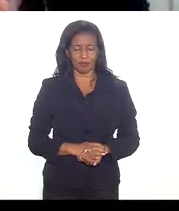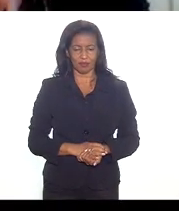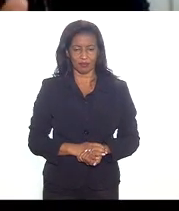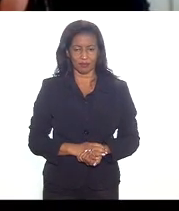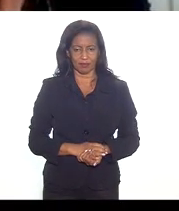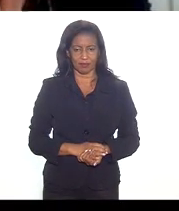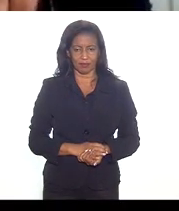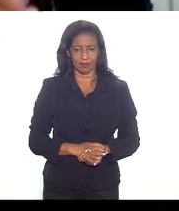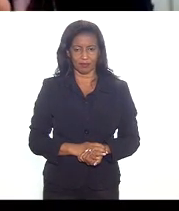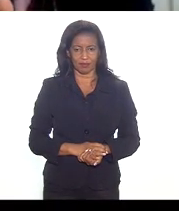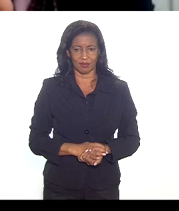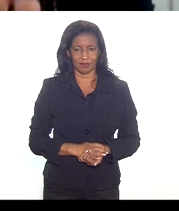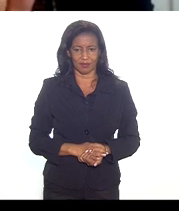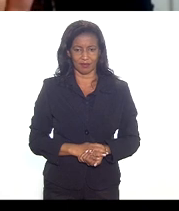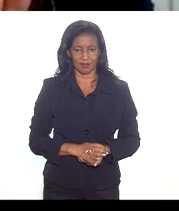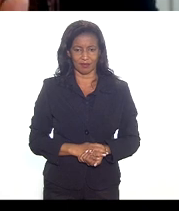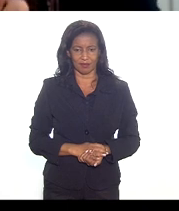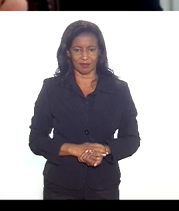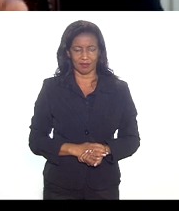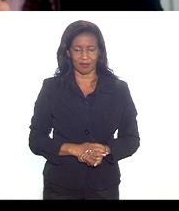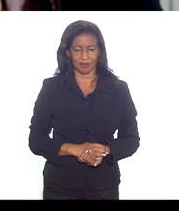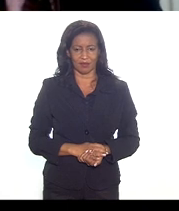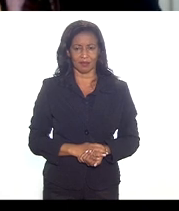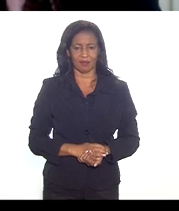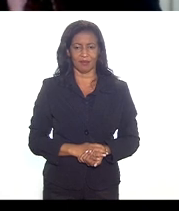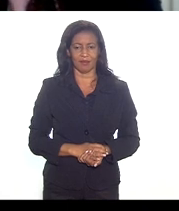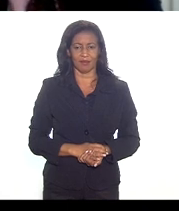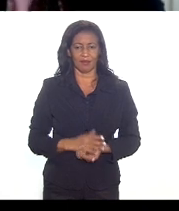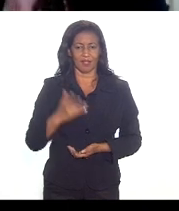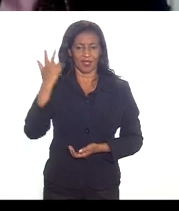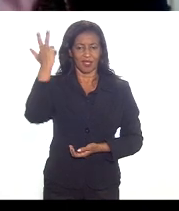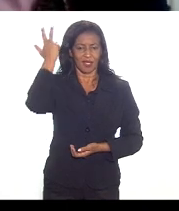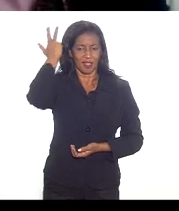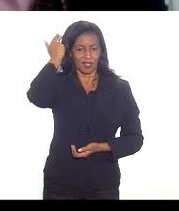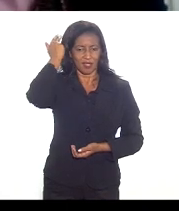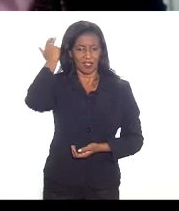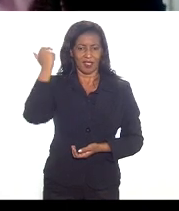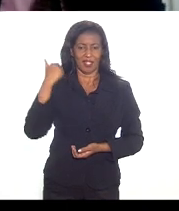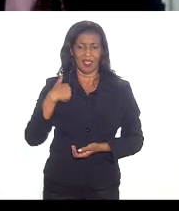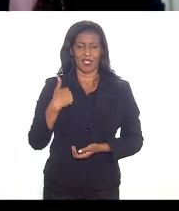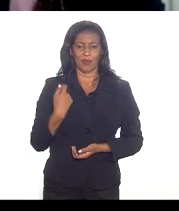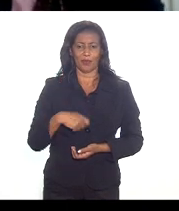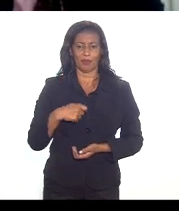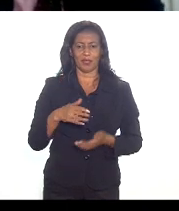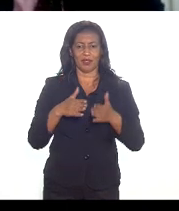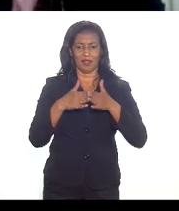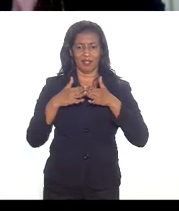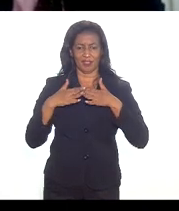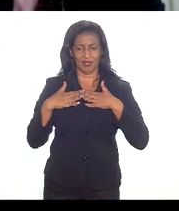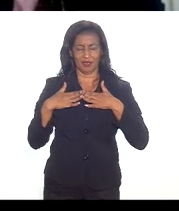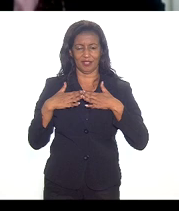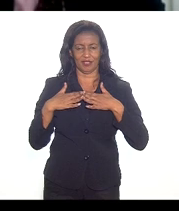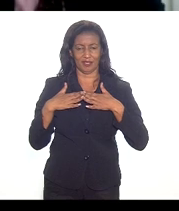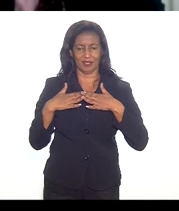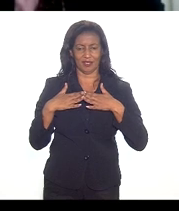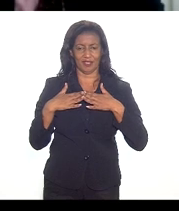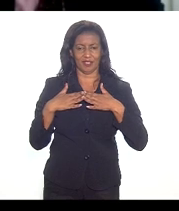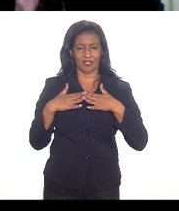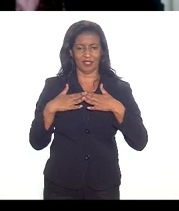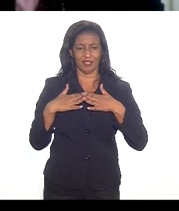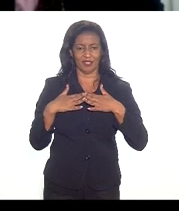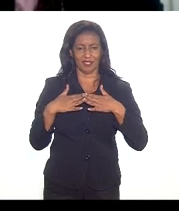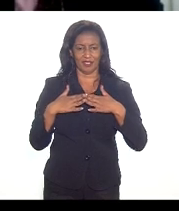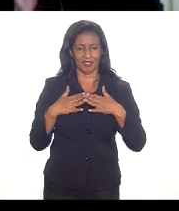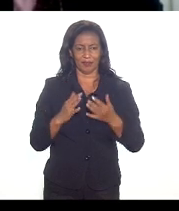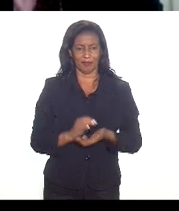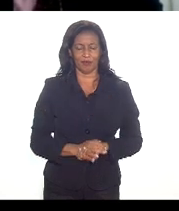Leomar, eu tenho que me retirar da sala porque eu tenho que me deslocar para o plenário. Você, por favor, não